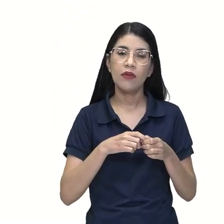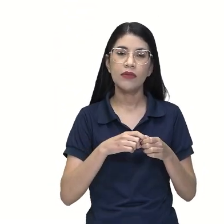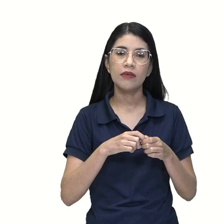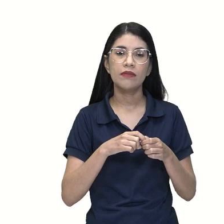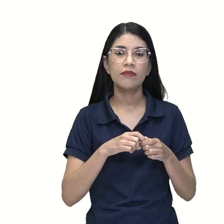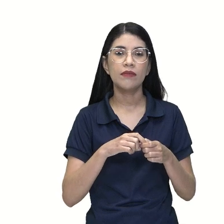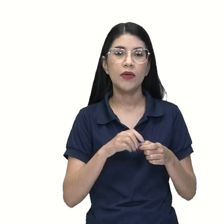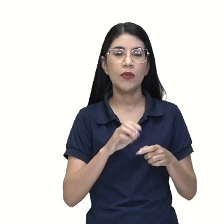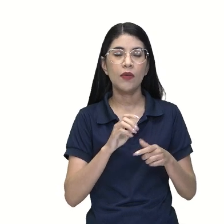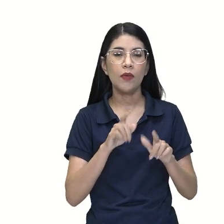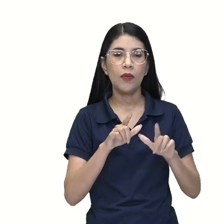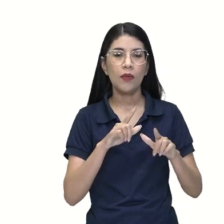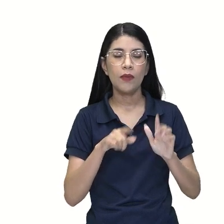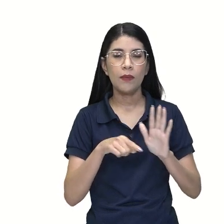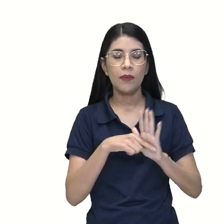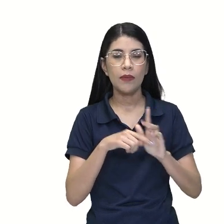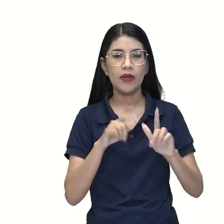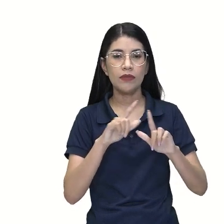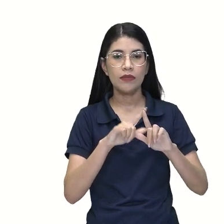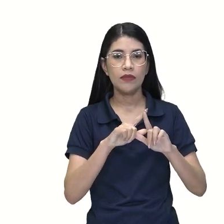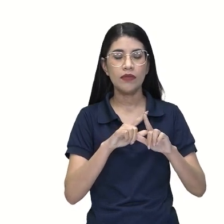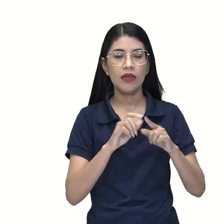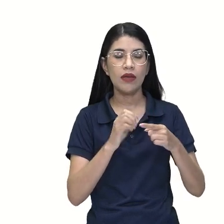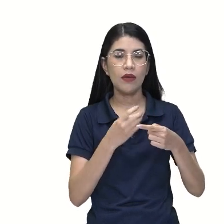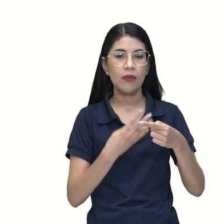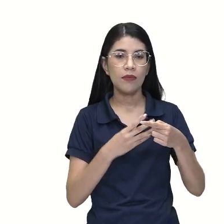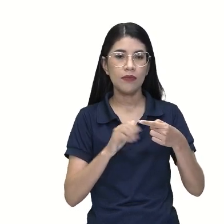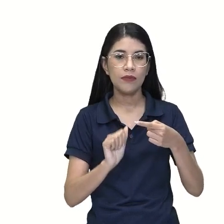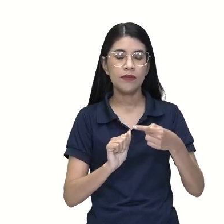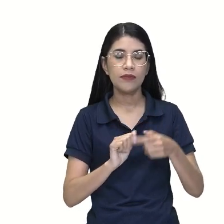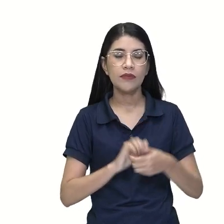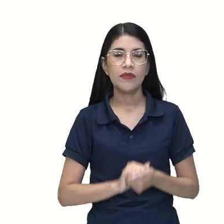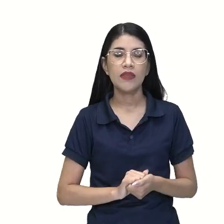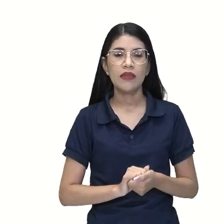novamente. Ó, quanto que vale o delta?